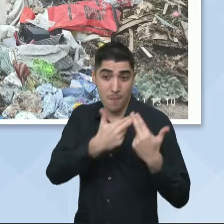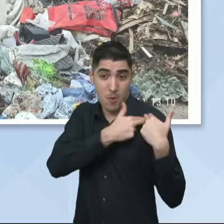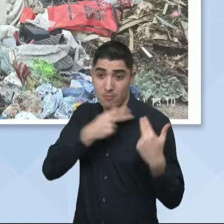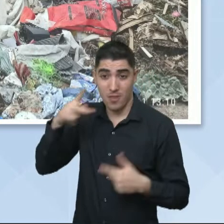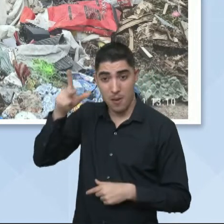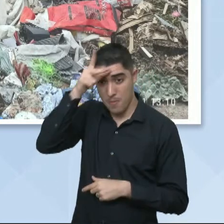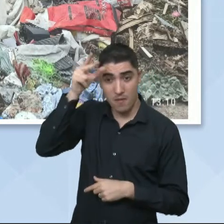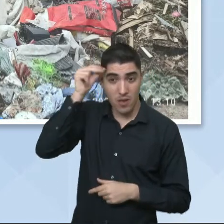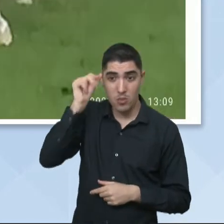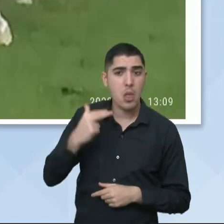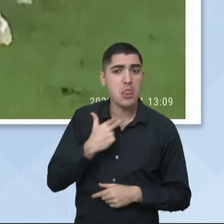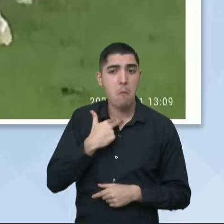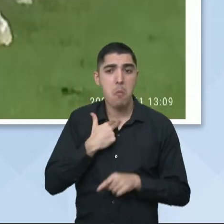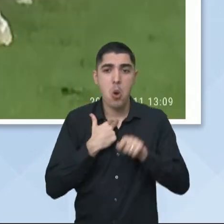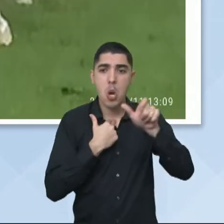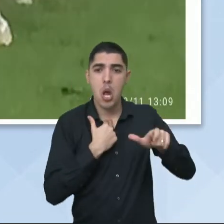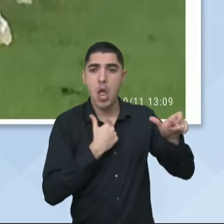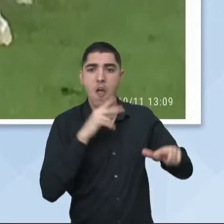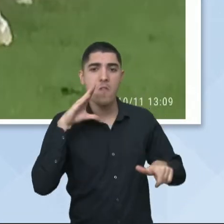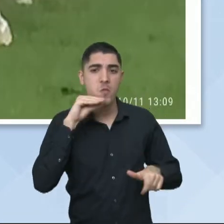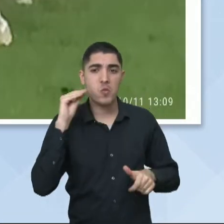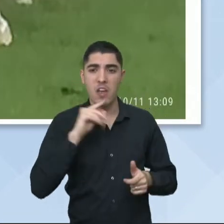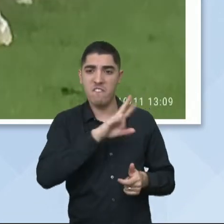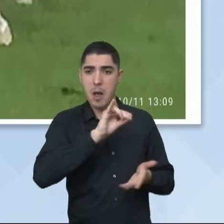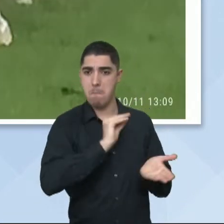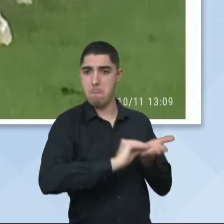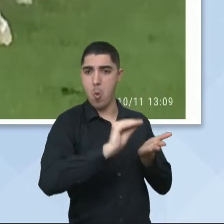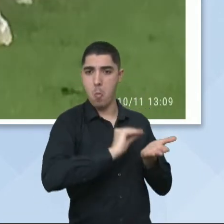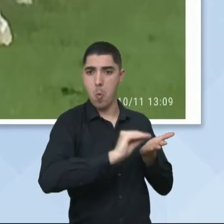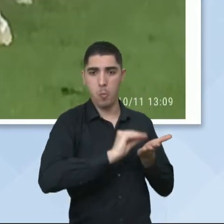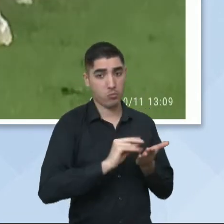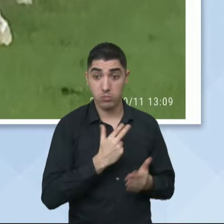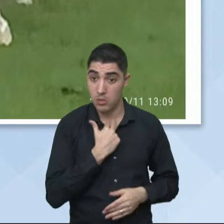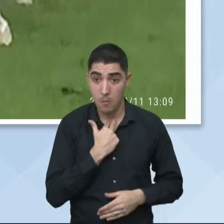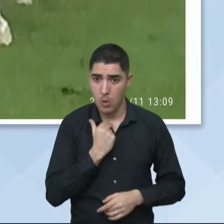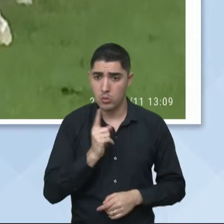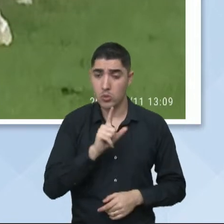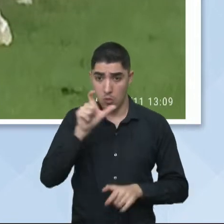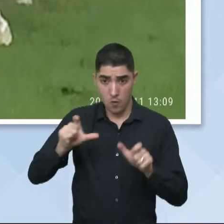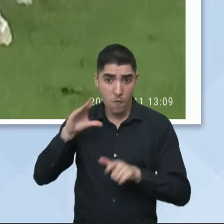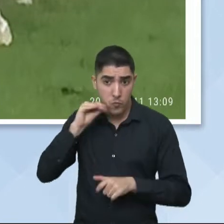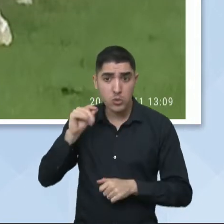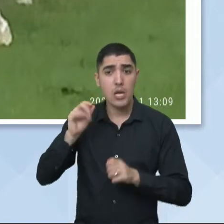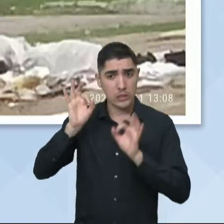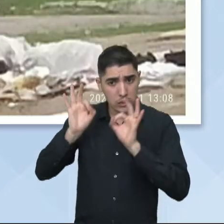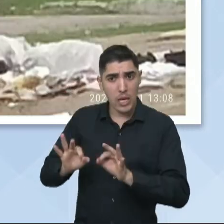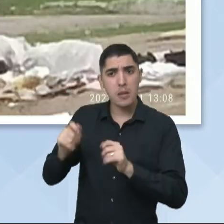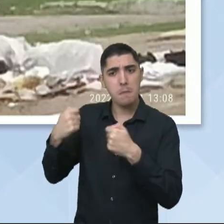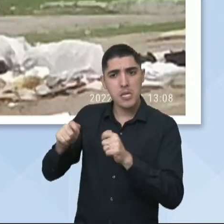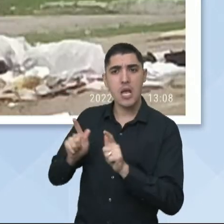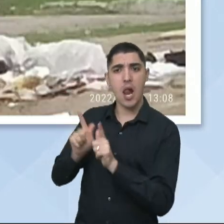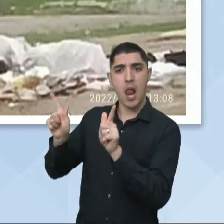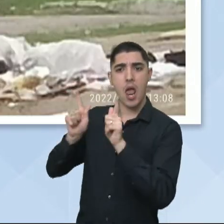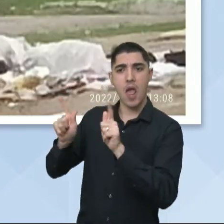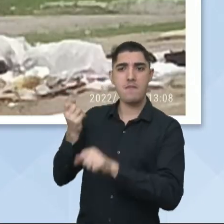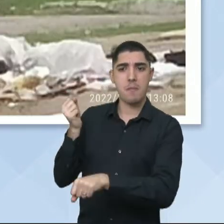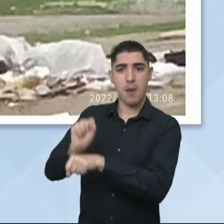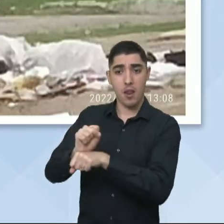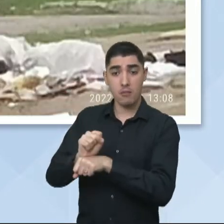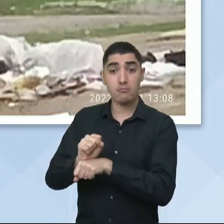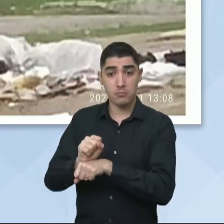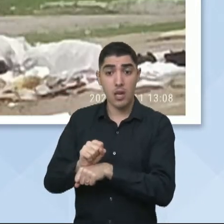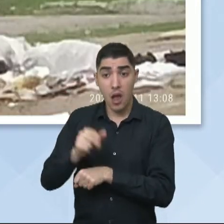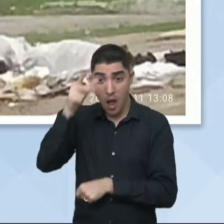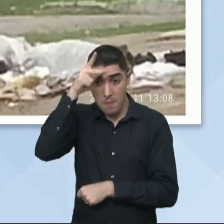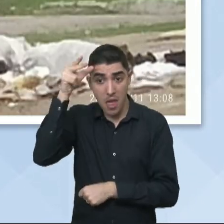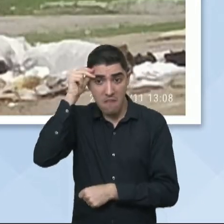estar penalizando os funcionários. Isso, os funcionários estão corretíssimos mesmo de fazer essa parada. A prefeitura, em vez